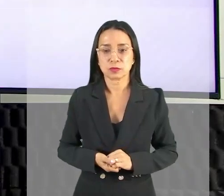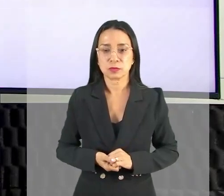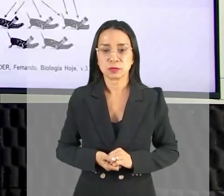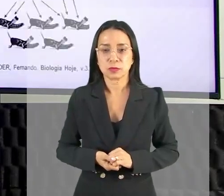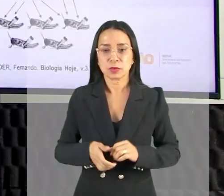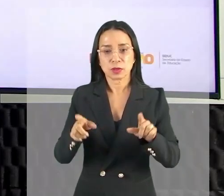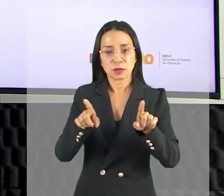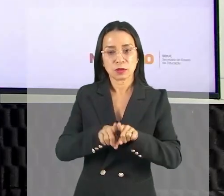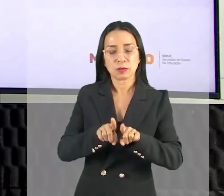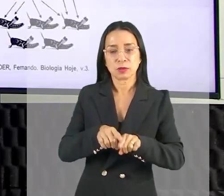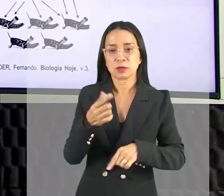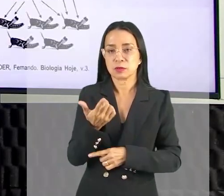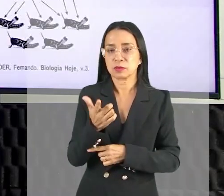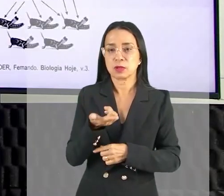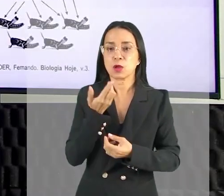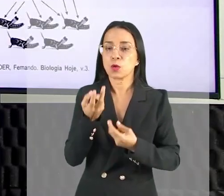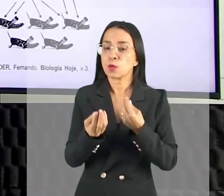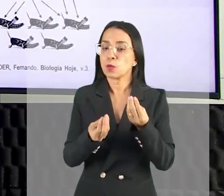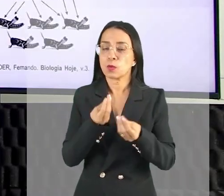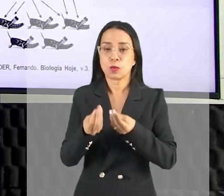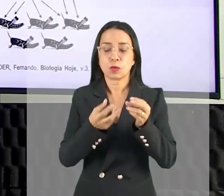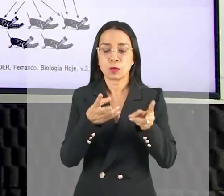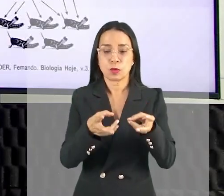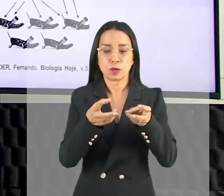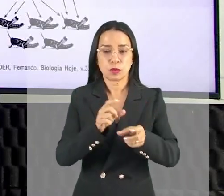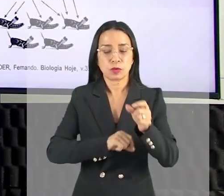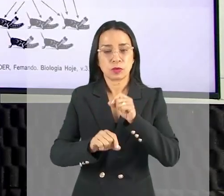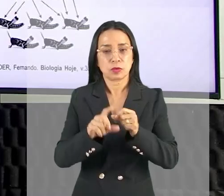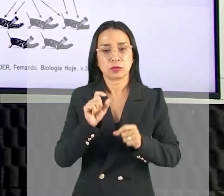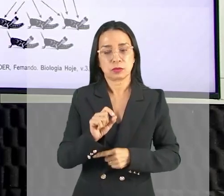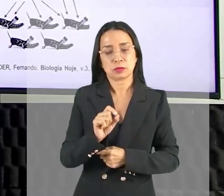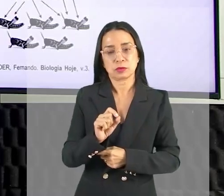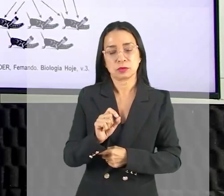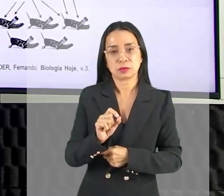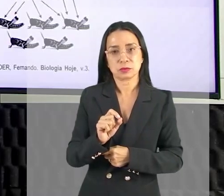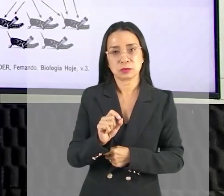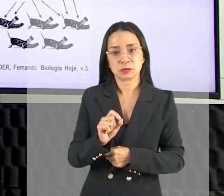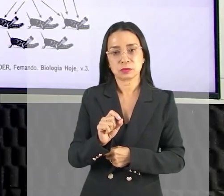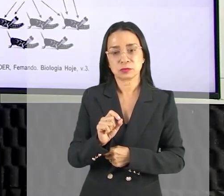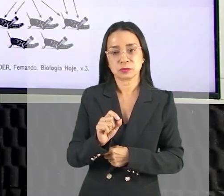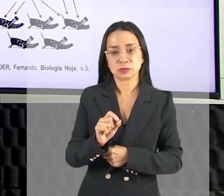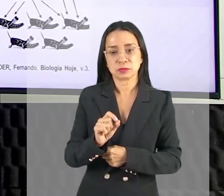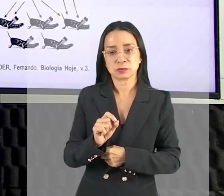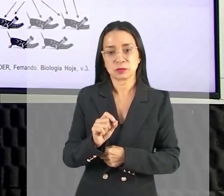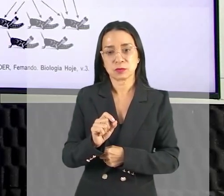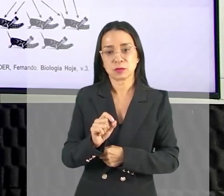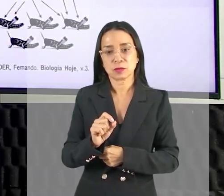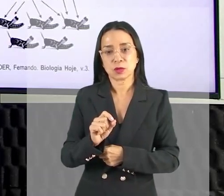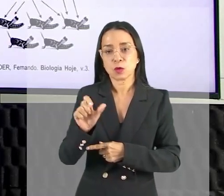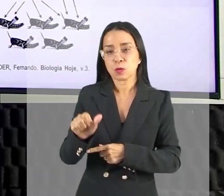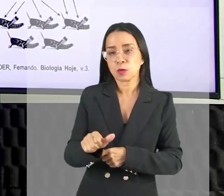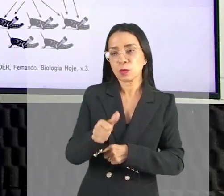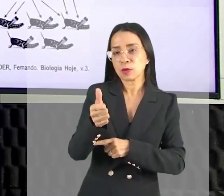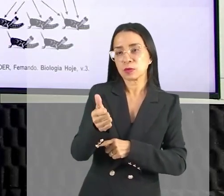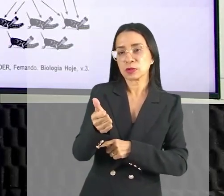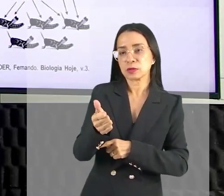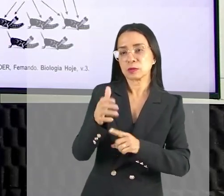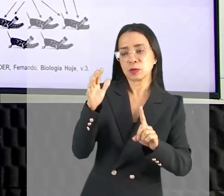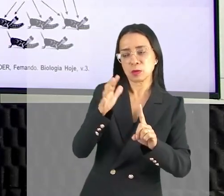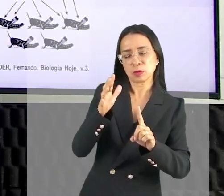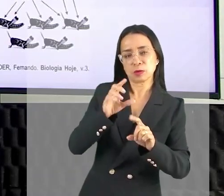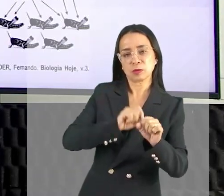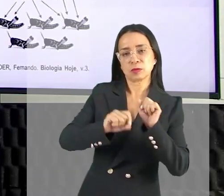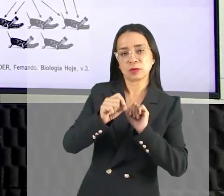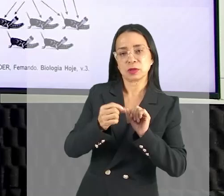aqui também a gente não tem como observar, a gente não tem como observar um favorecimento de indivíduos com